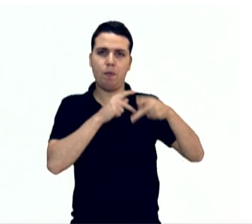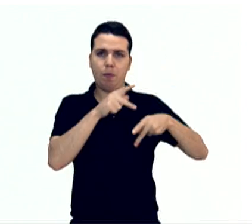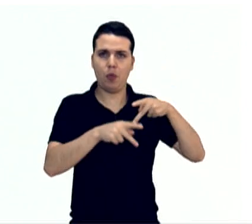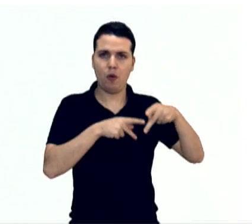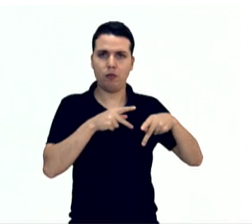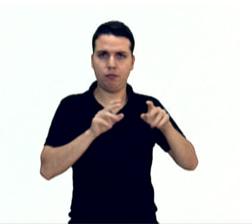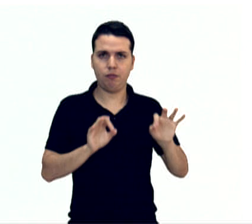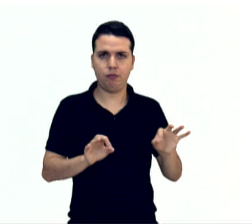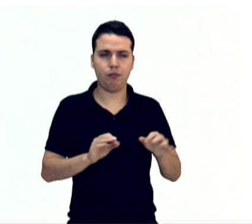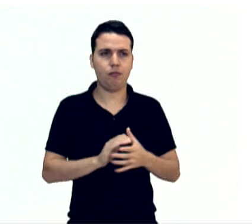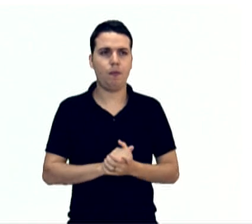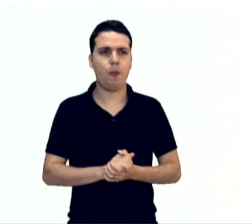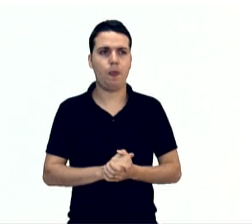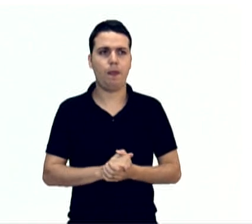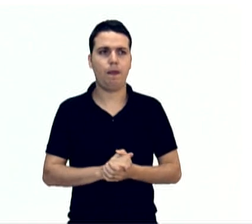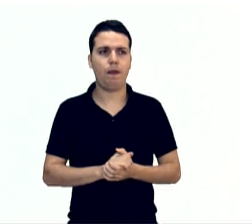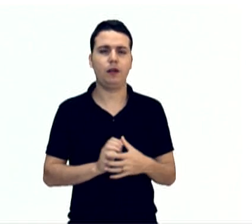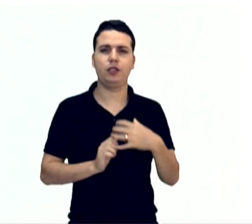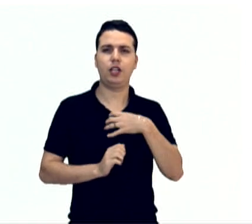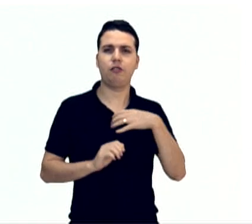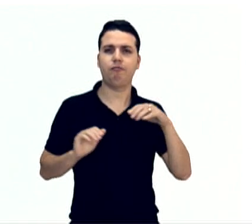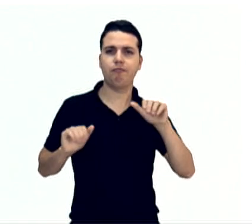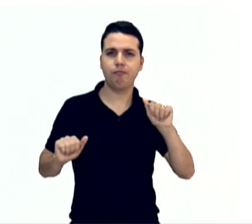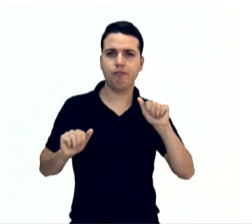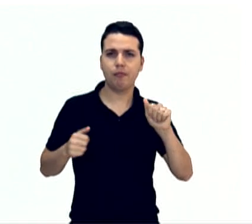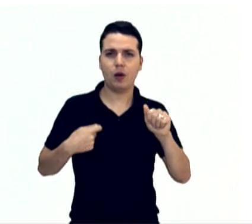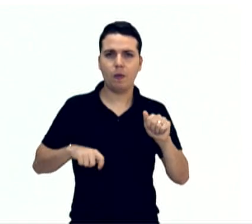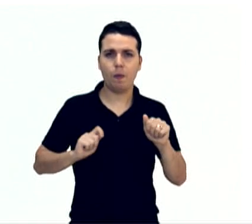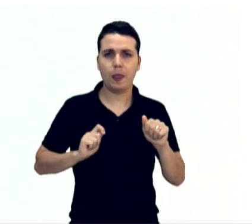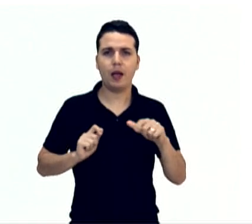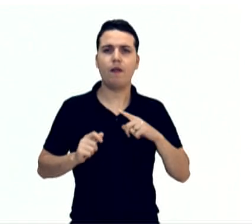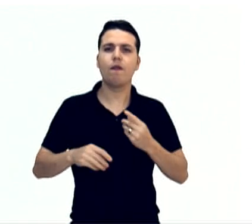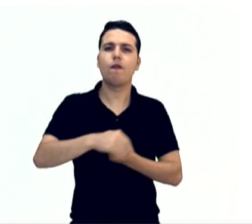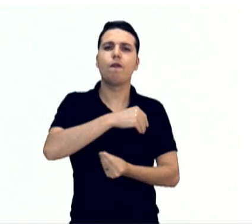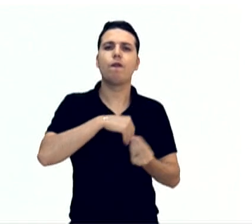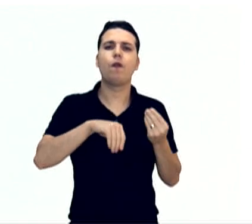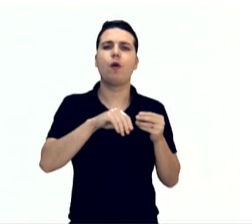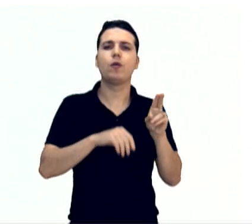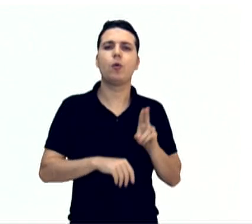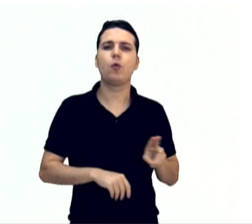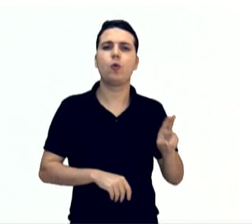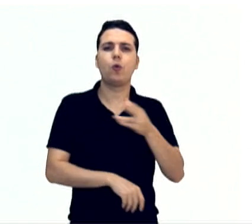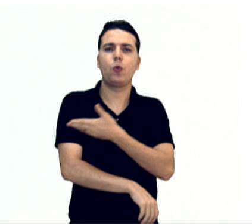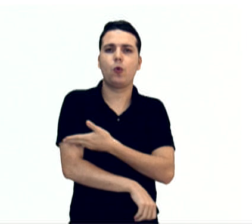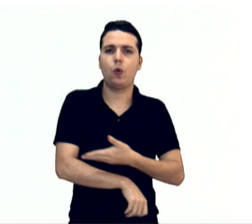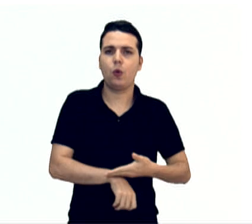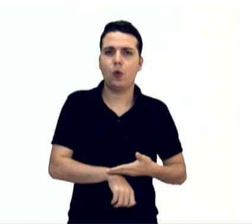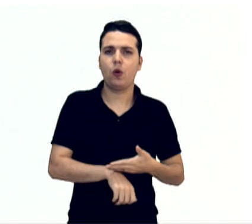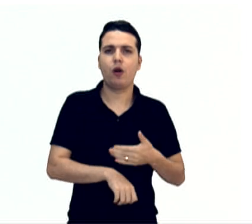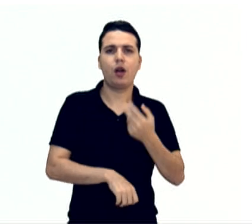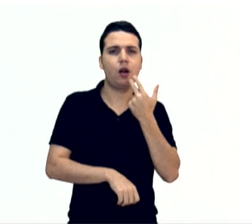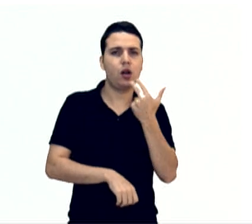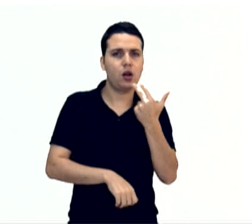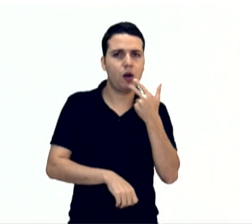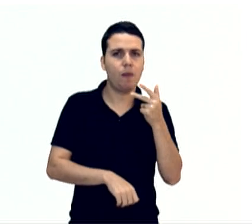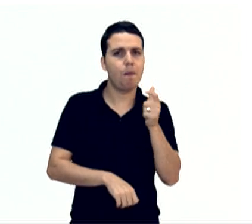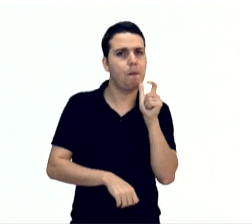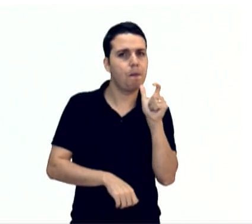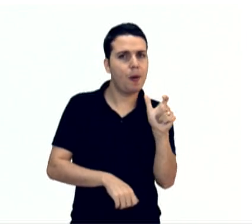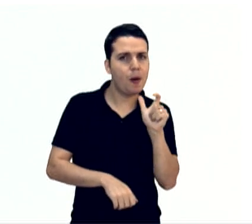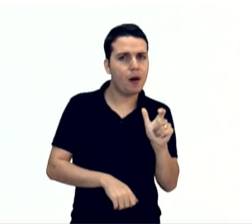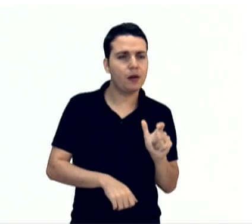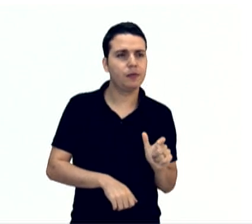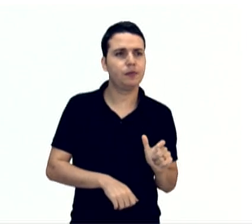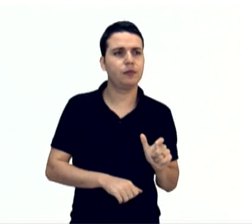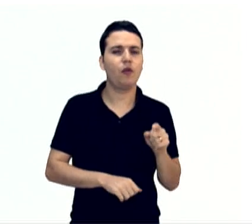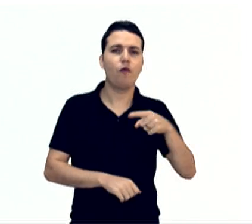dessa colonização espanhola, então envolve usos, costumes, idioma, palavras, né? Então que